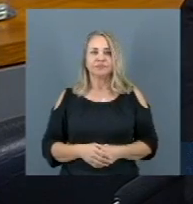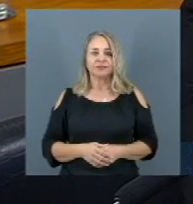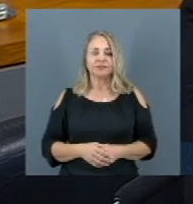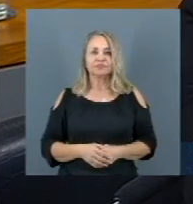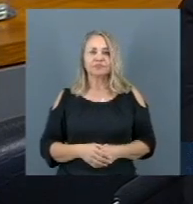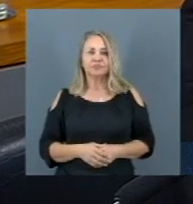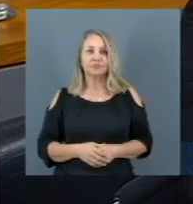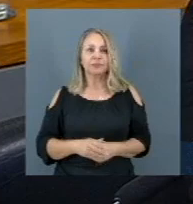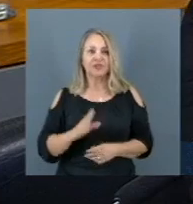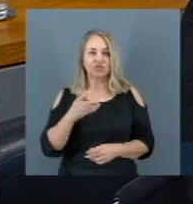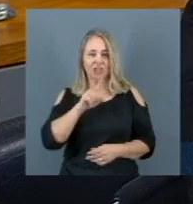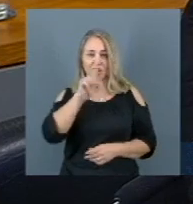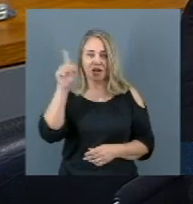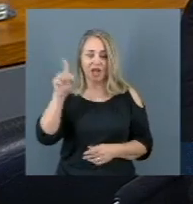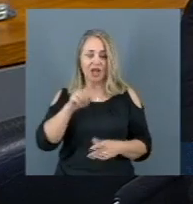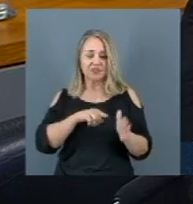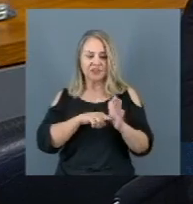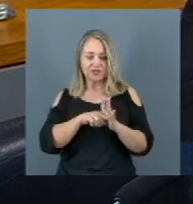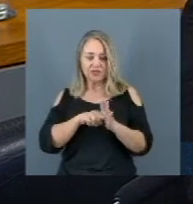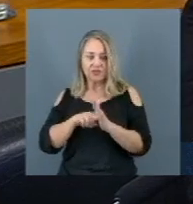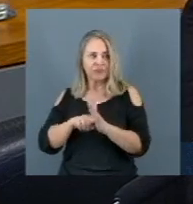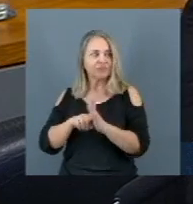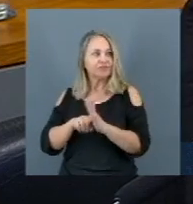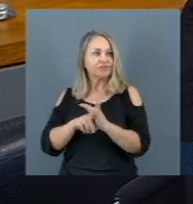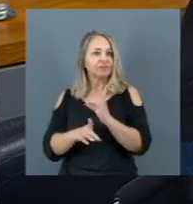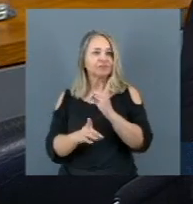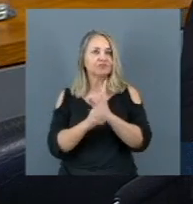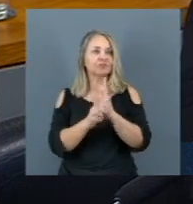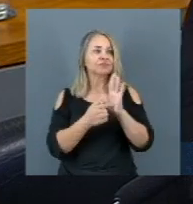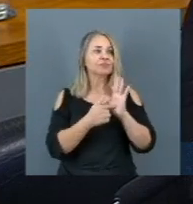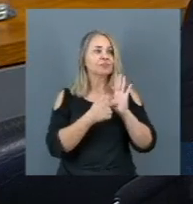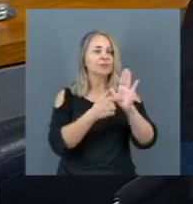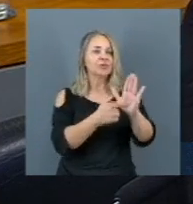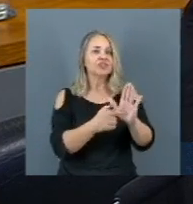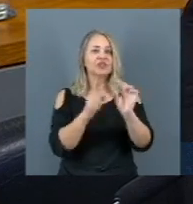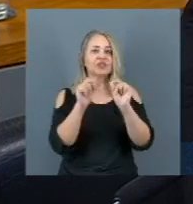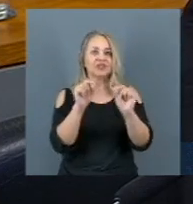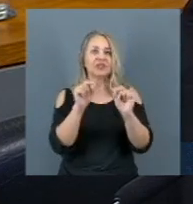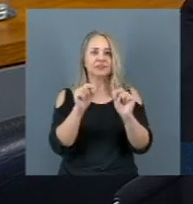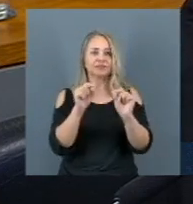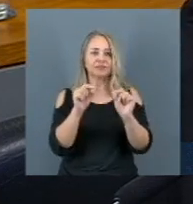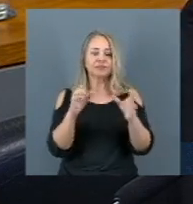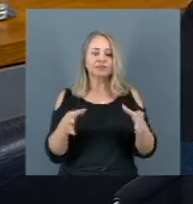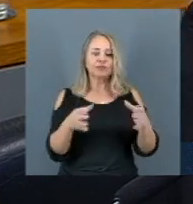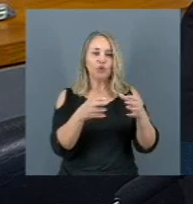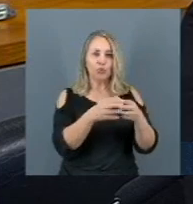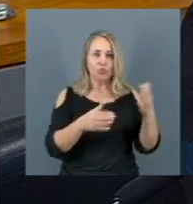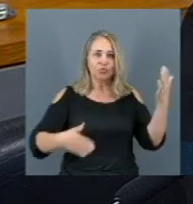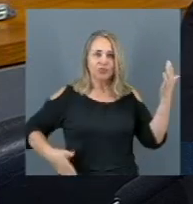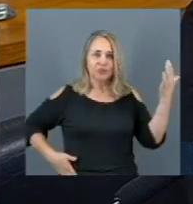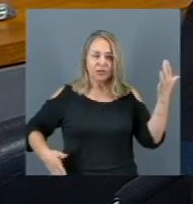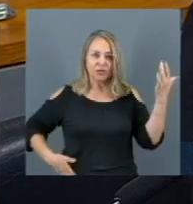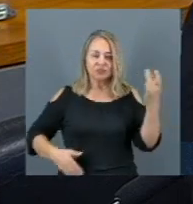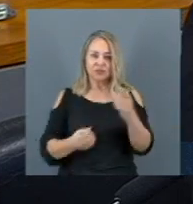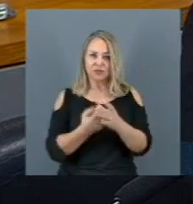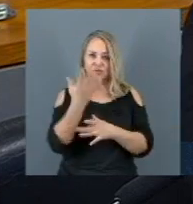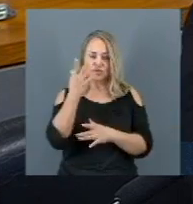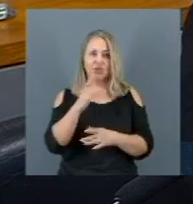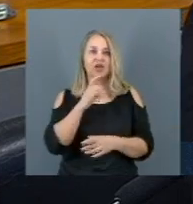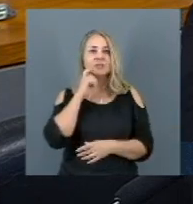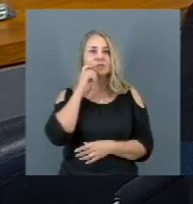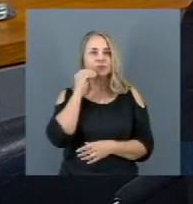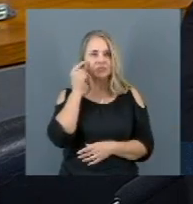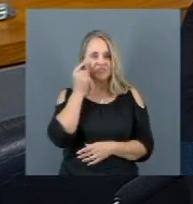já que lá as investigações mostraram que uma facção criminosa originada no Ceará foi responsável